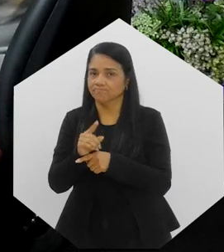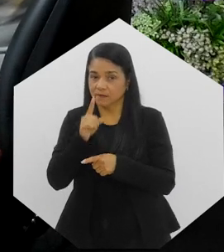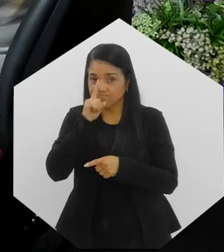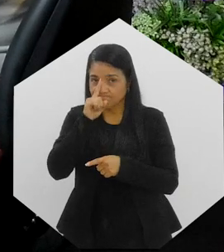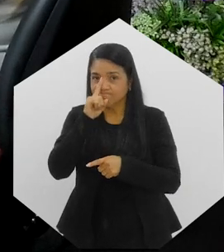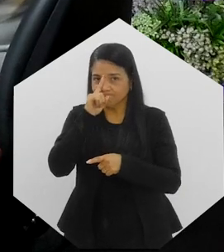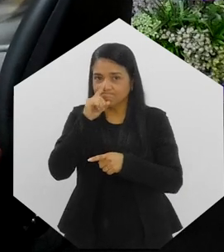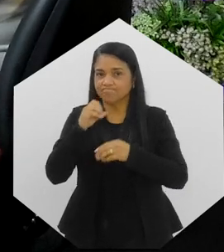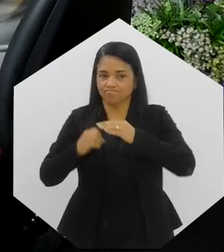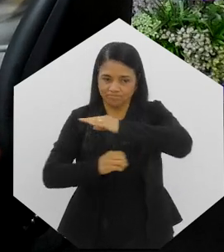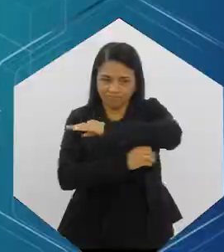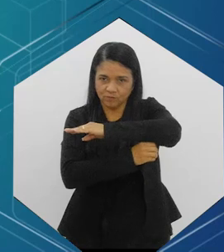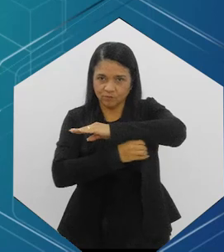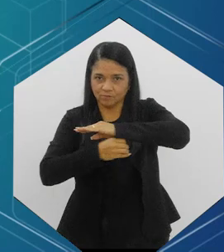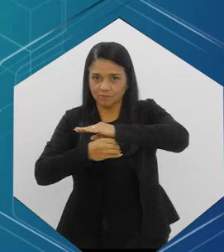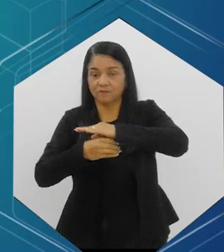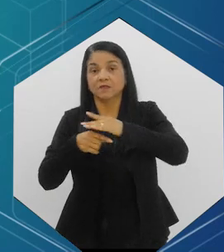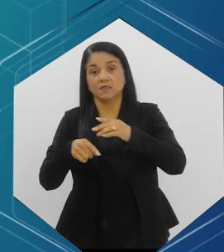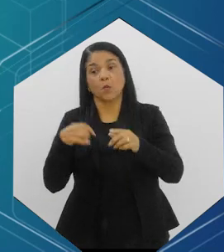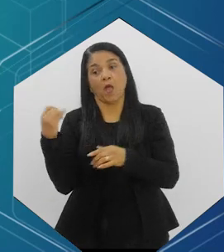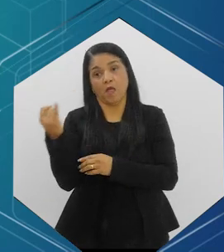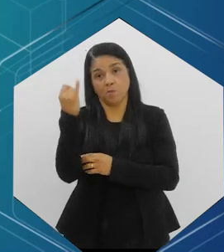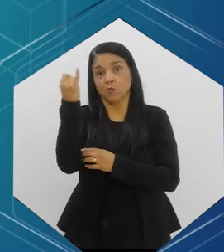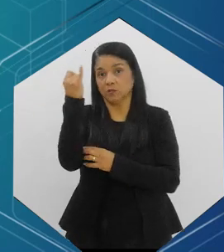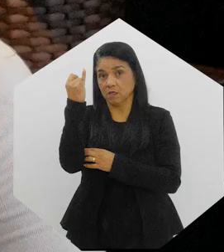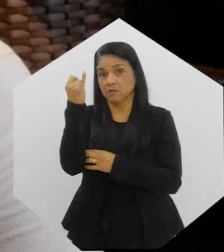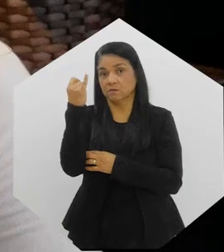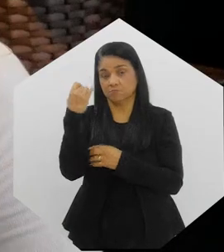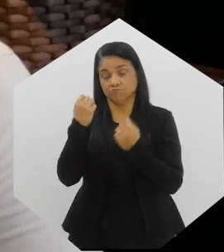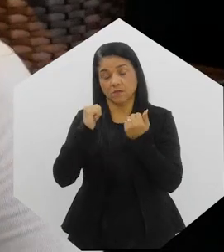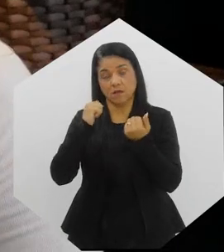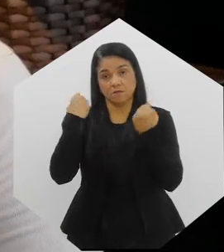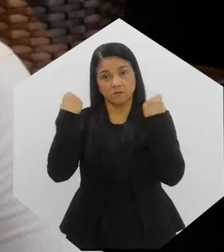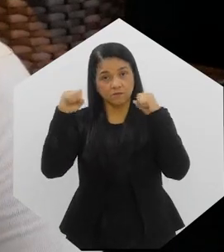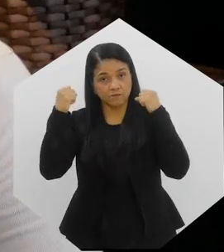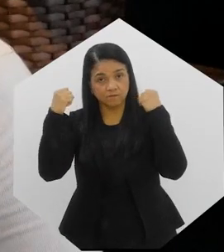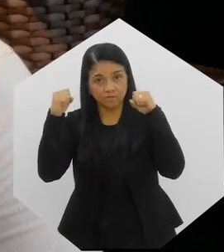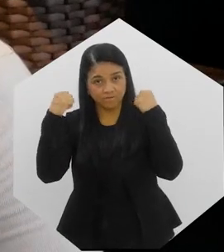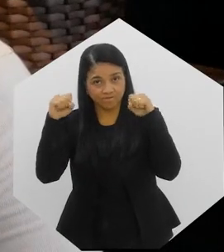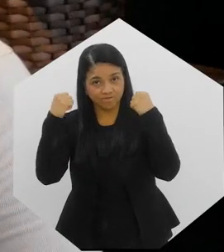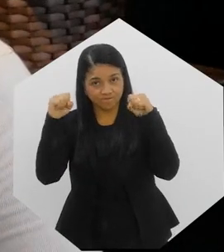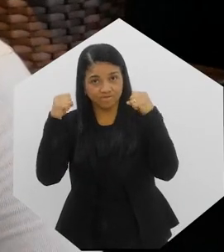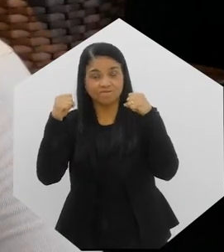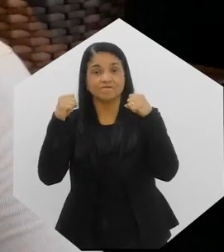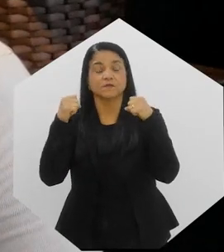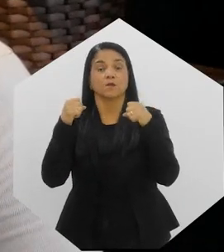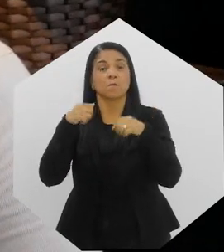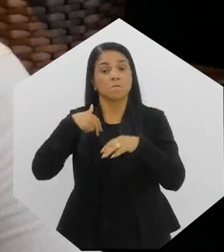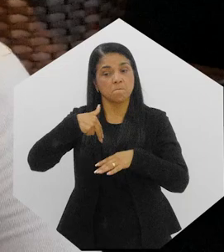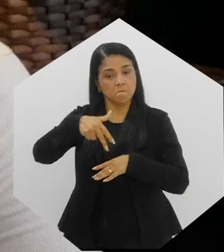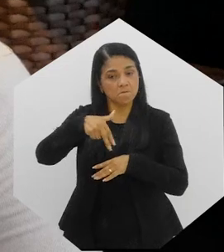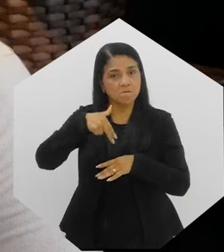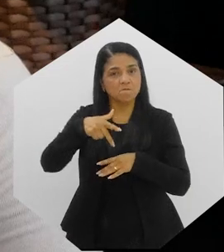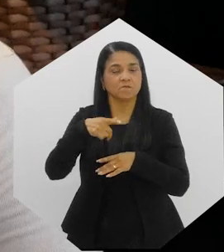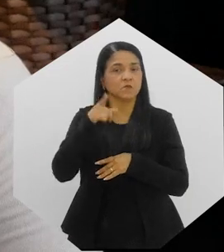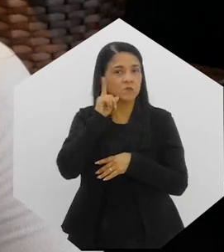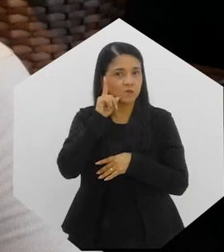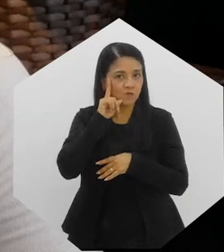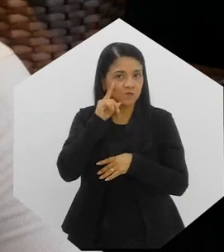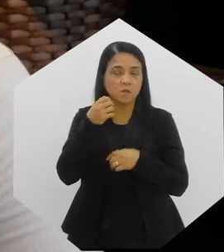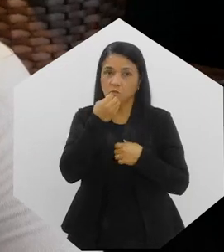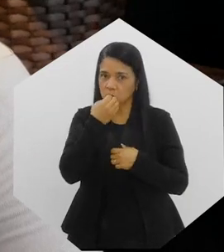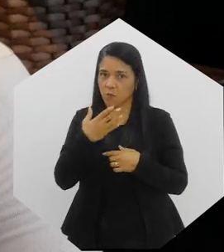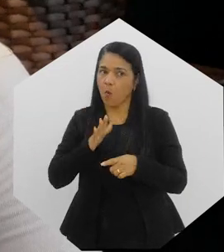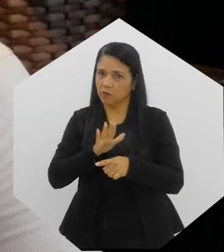trombose. E aí, a importância da atividade física, né, doutor? Independente da idade, se movimentar, né, ter uma atividade física regular